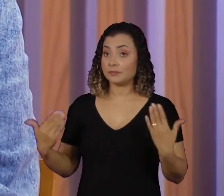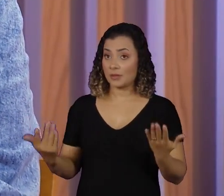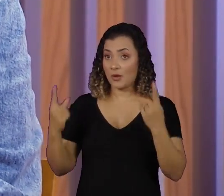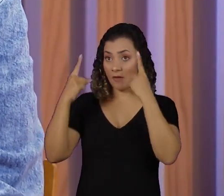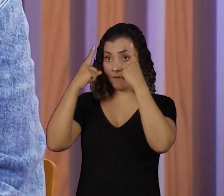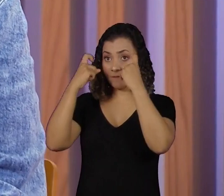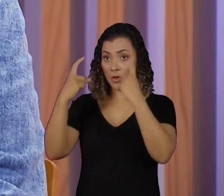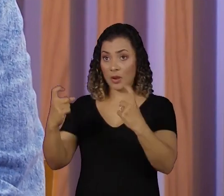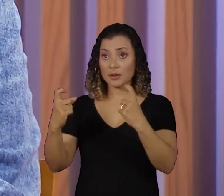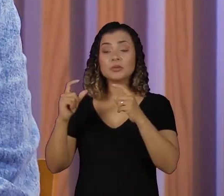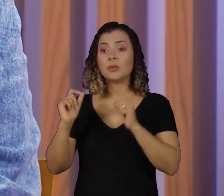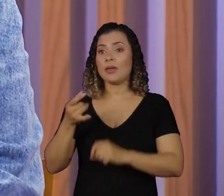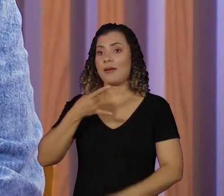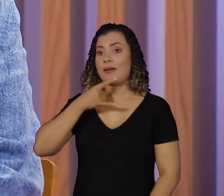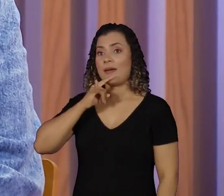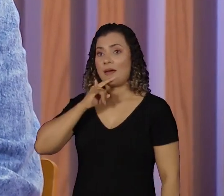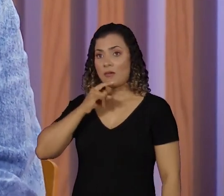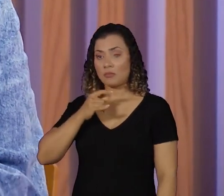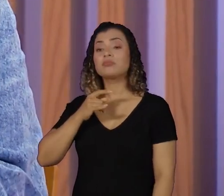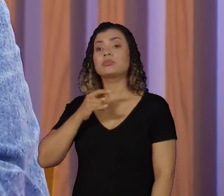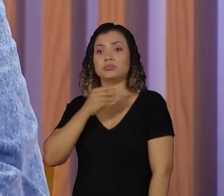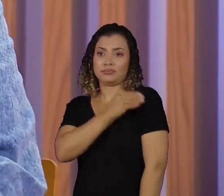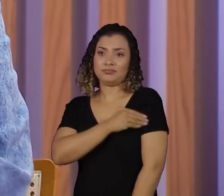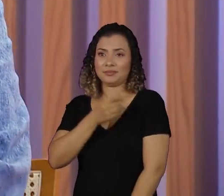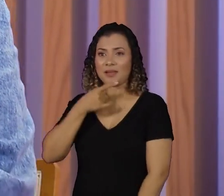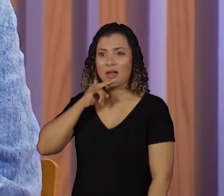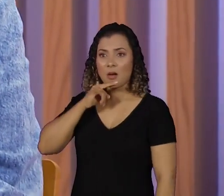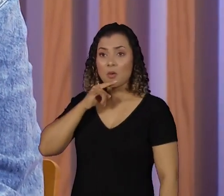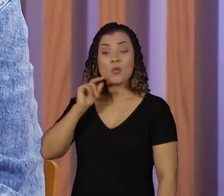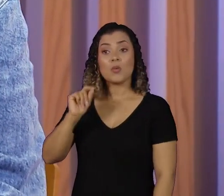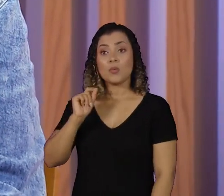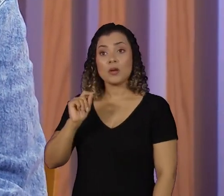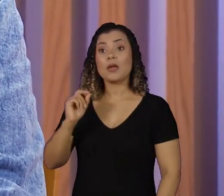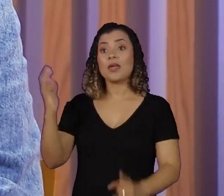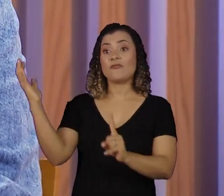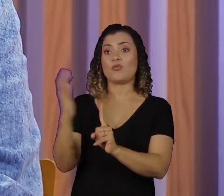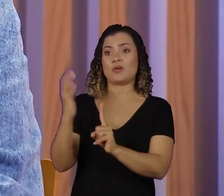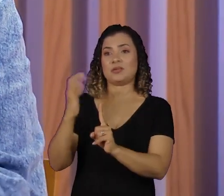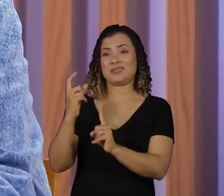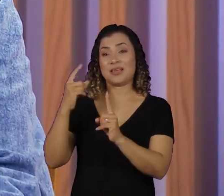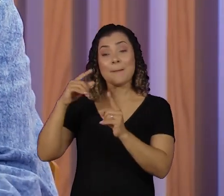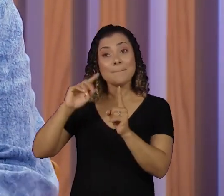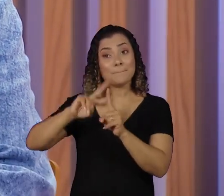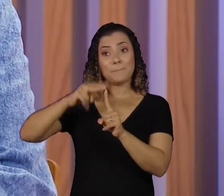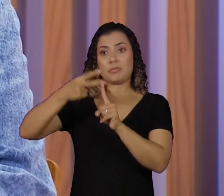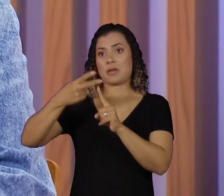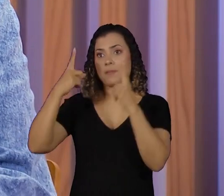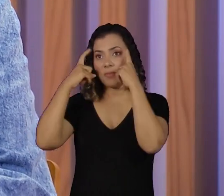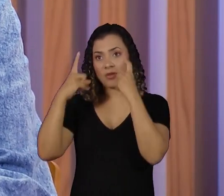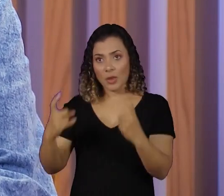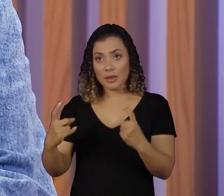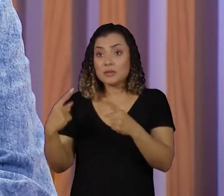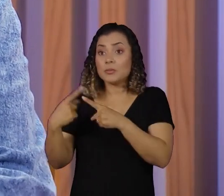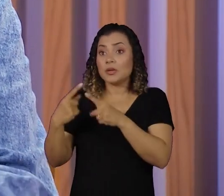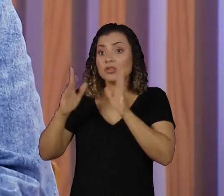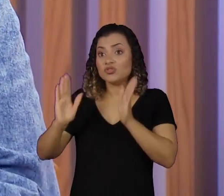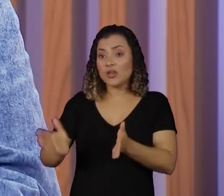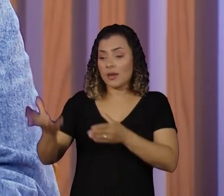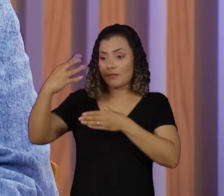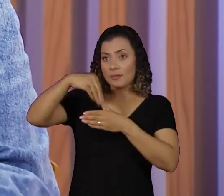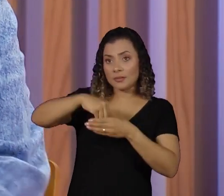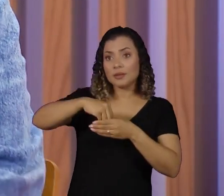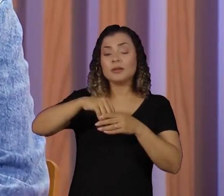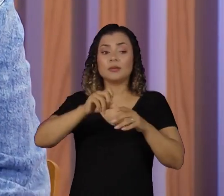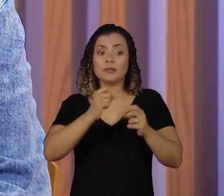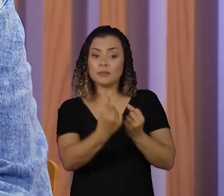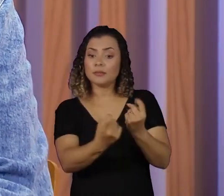violência, né, o álcool, ele causa uma série de... ele potencializa as violências que já estão presentes devido a essa